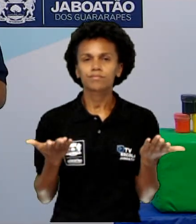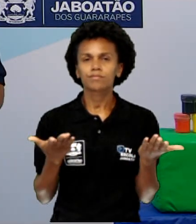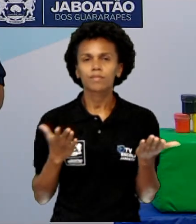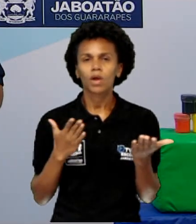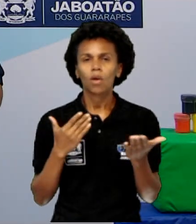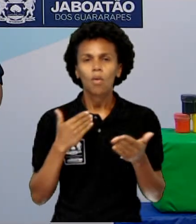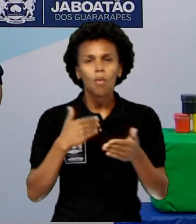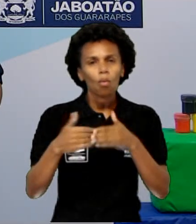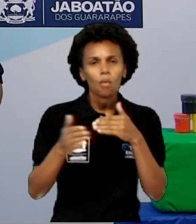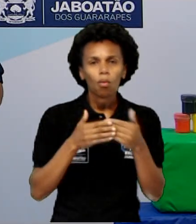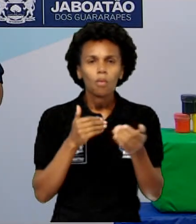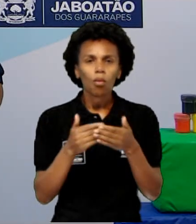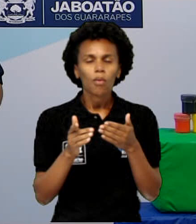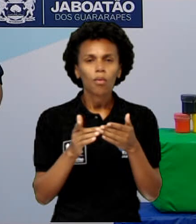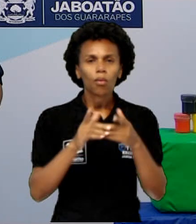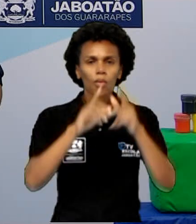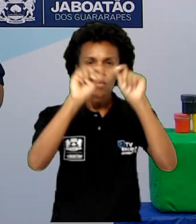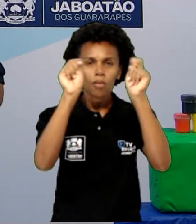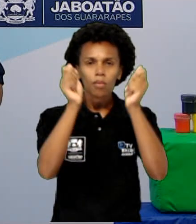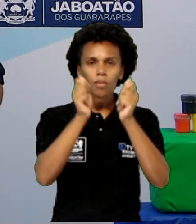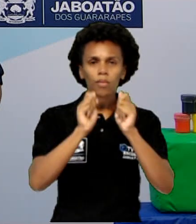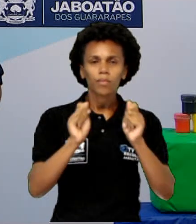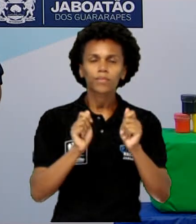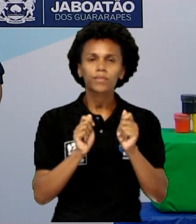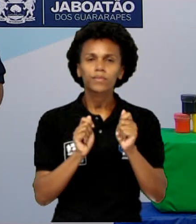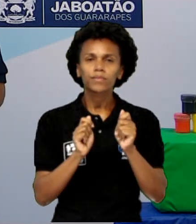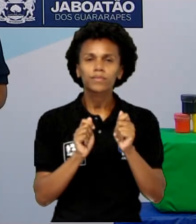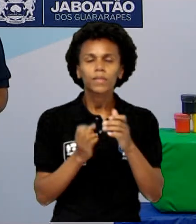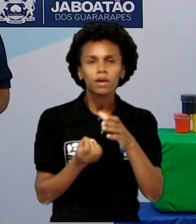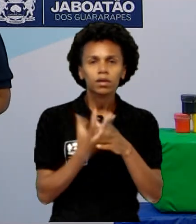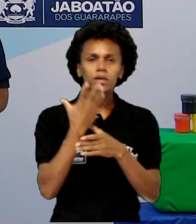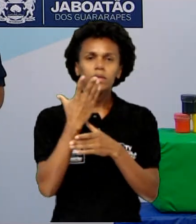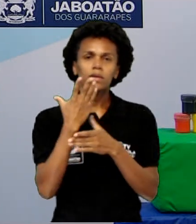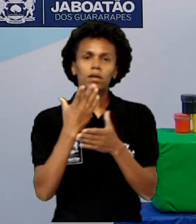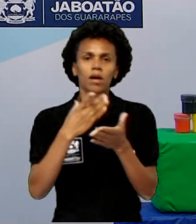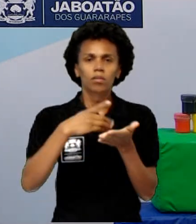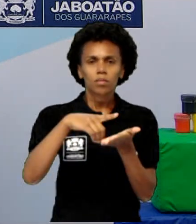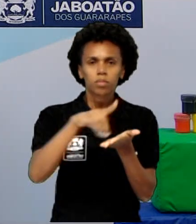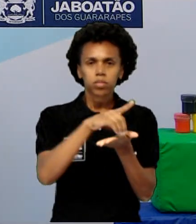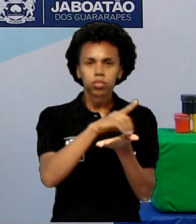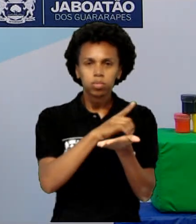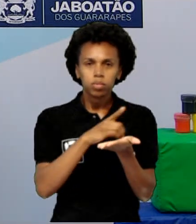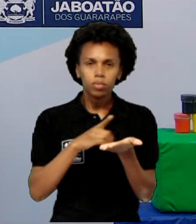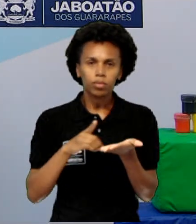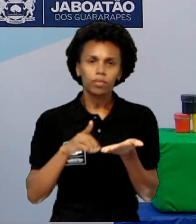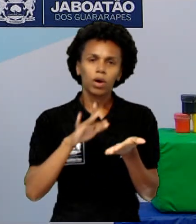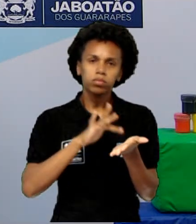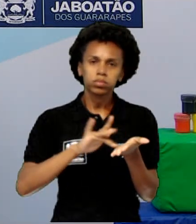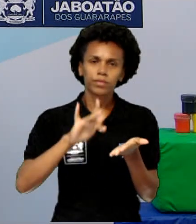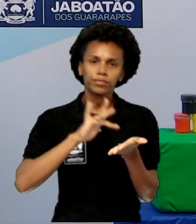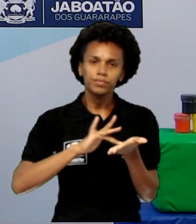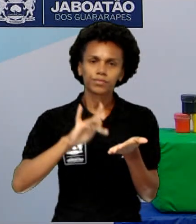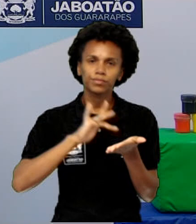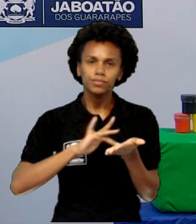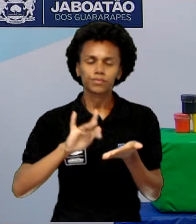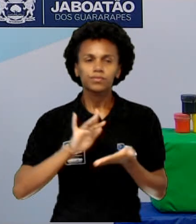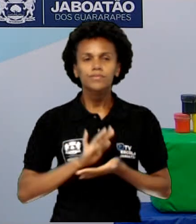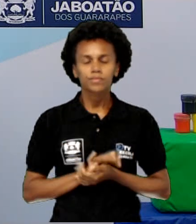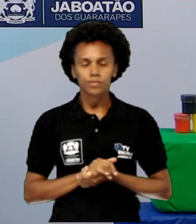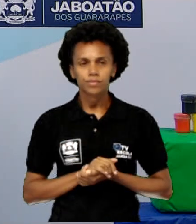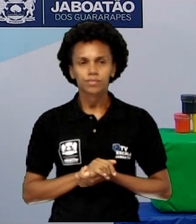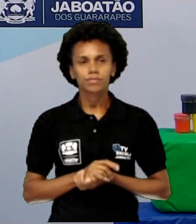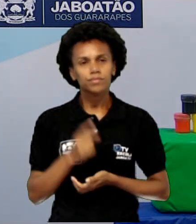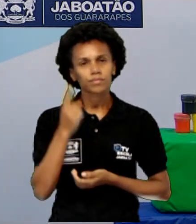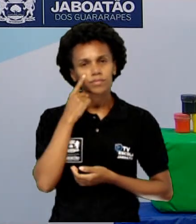formato digital. A gente vê aí do filme O Bom Dinossauro, né? Que a gente vê aí a animação do filme,